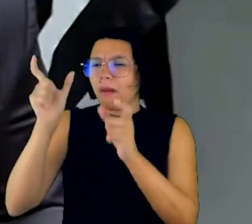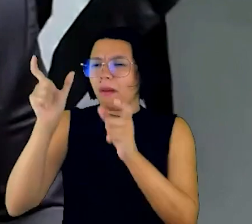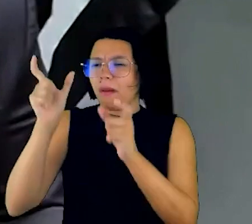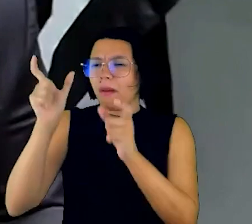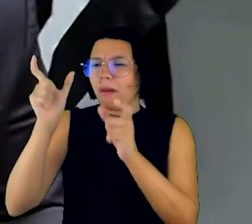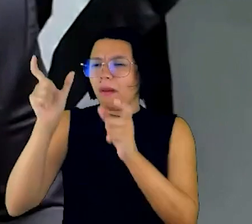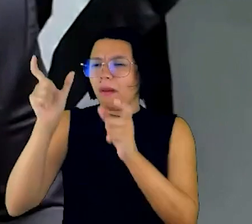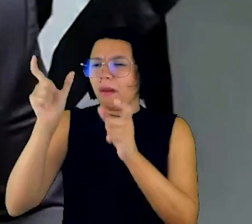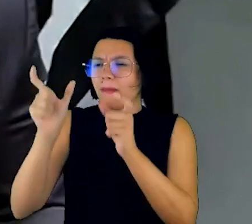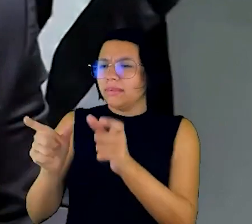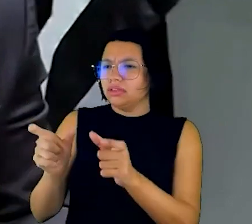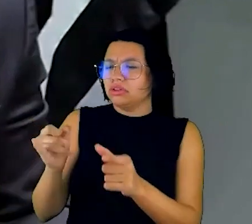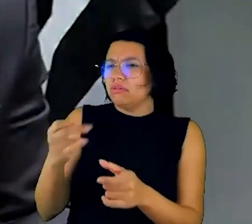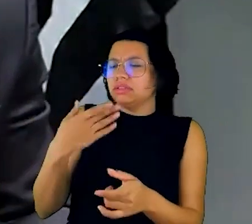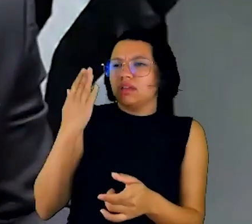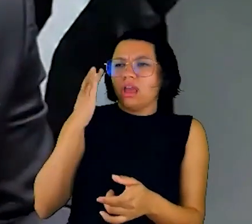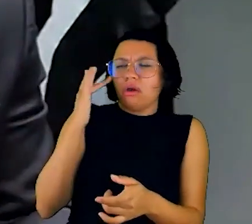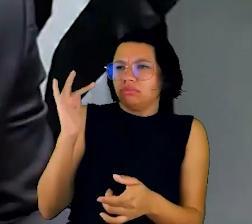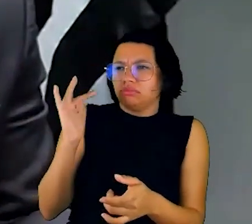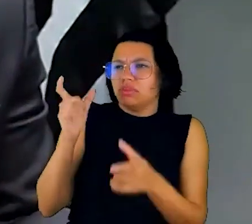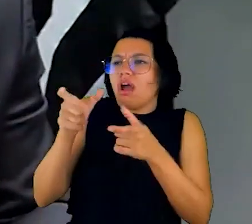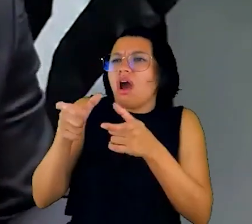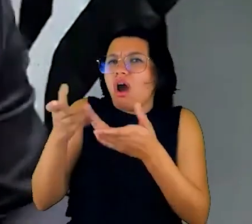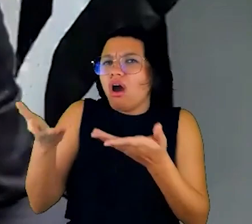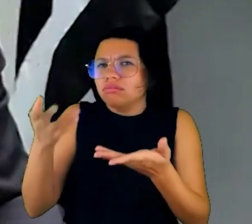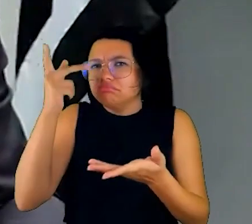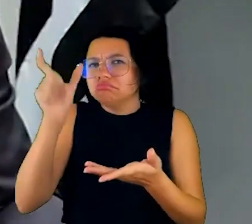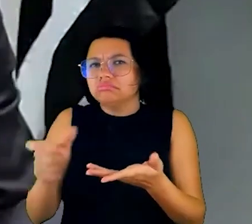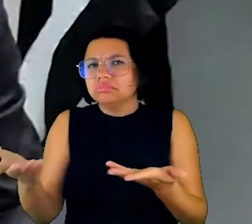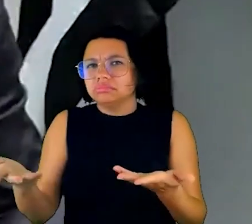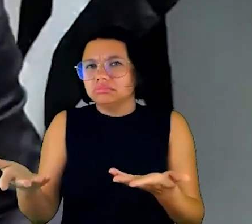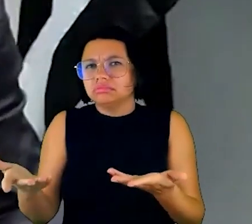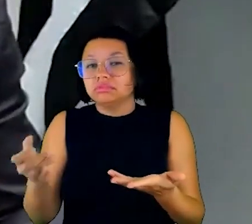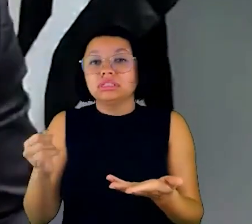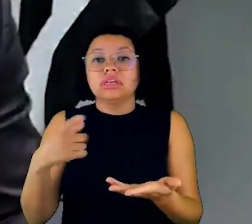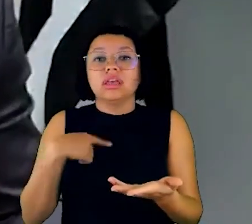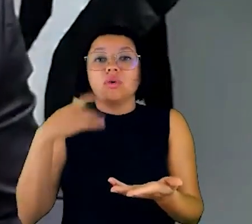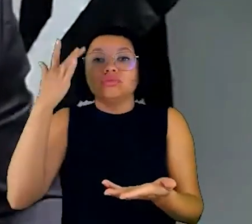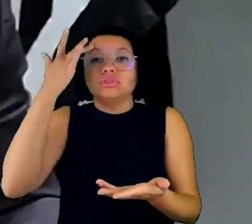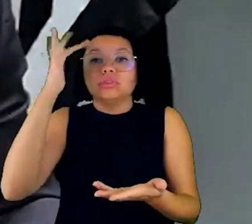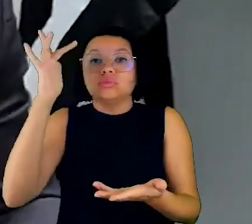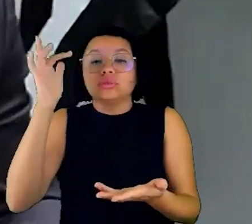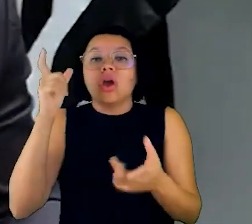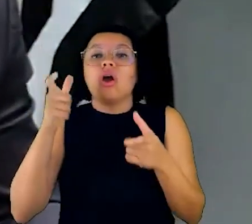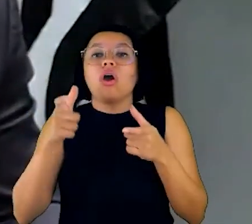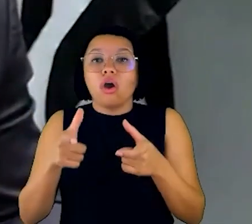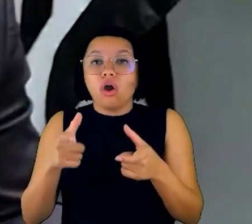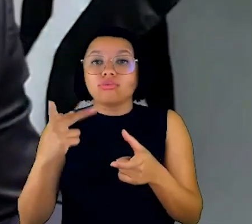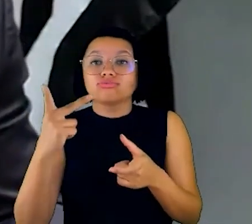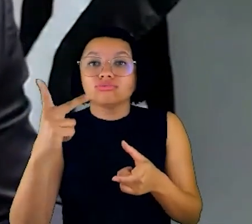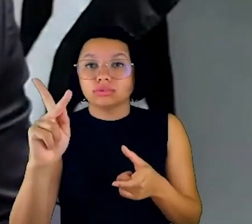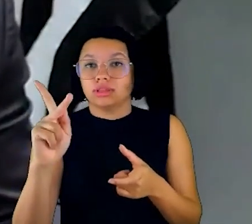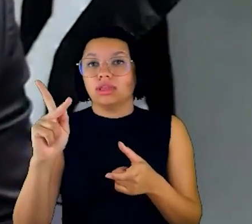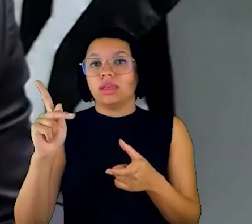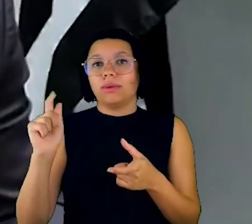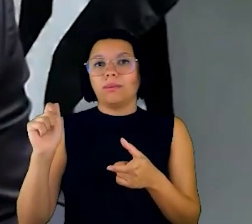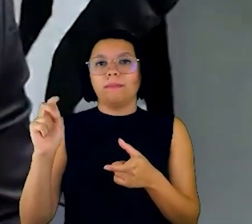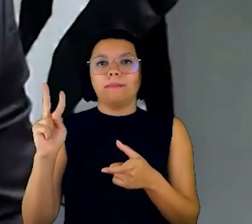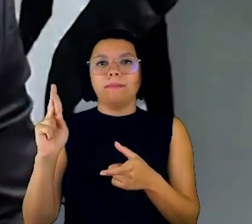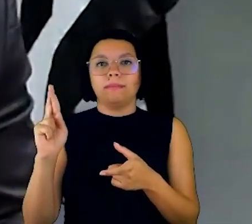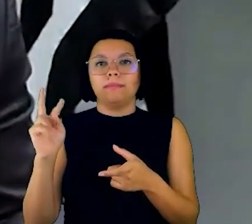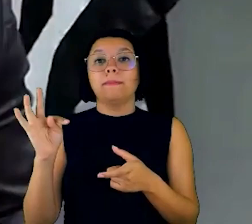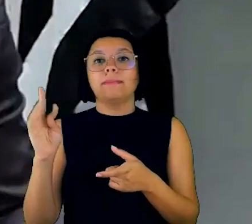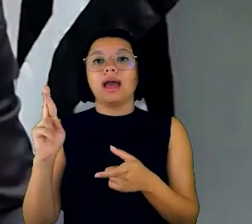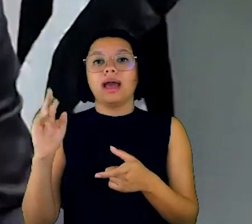César ergue o polegar e o indicador. Uma hipótese. Segunda hipótese, se eu não sei onde o seu patrimônio